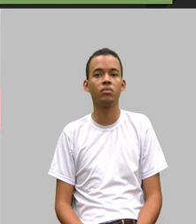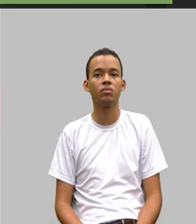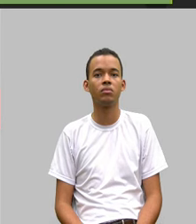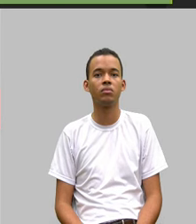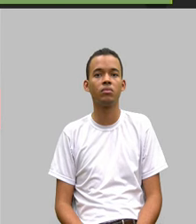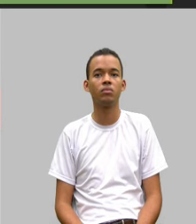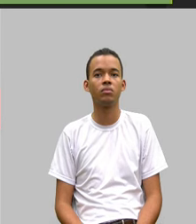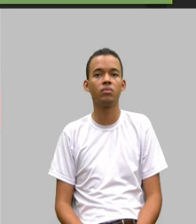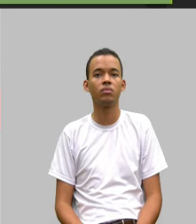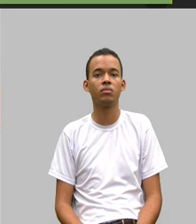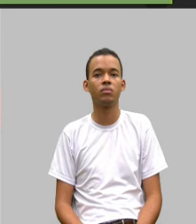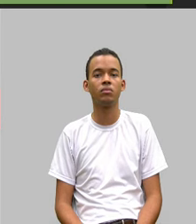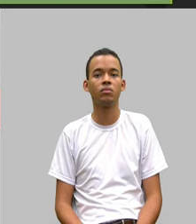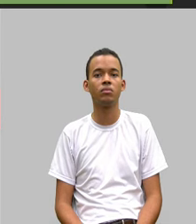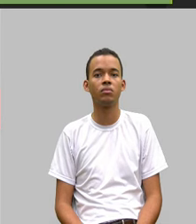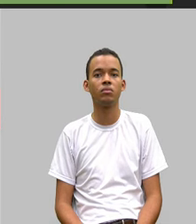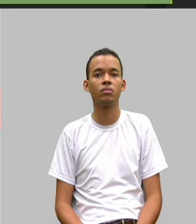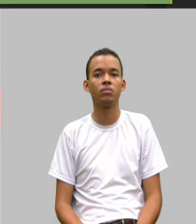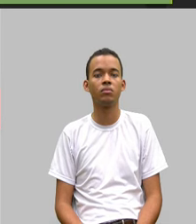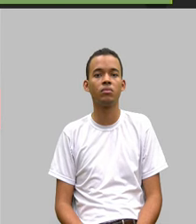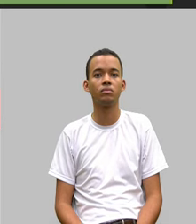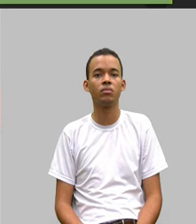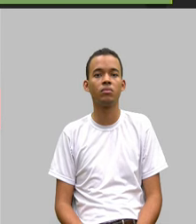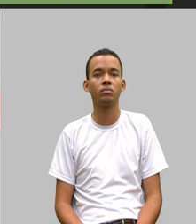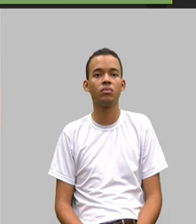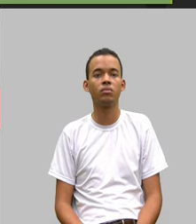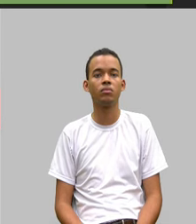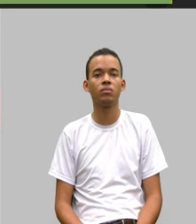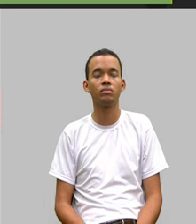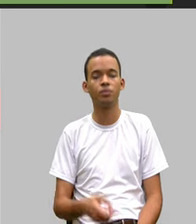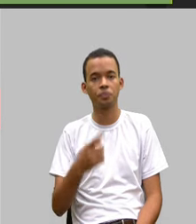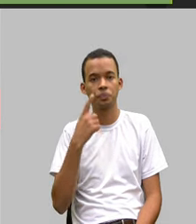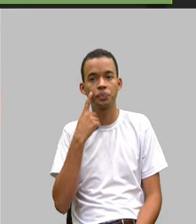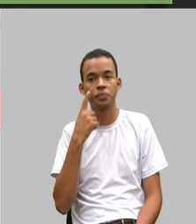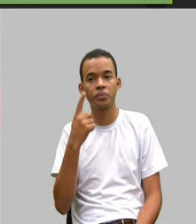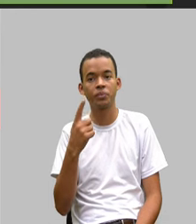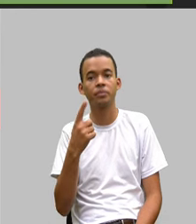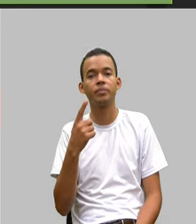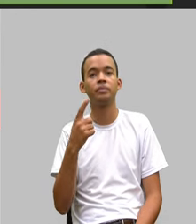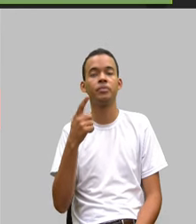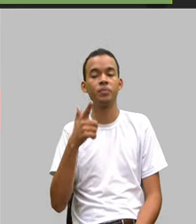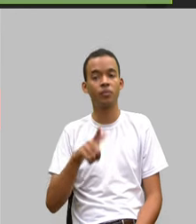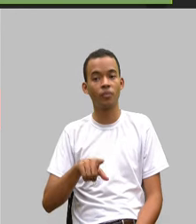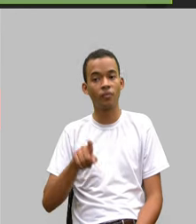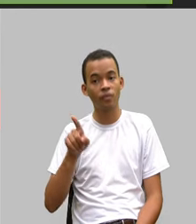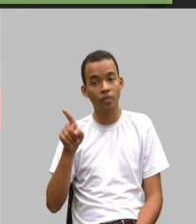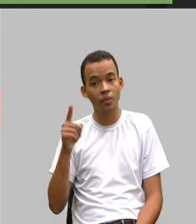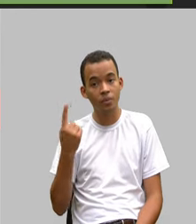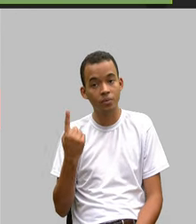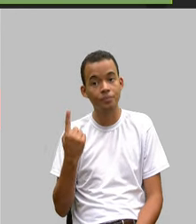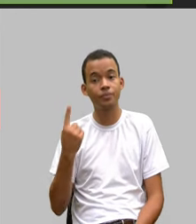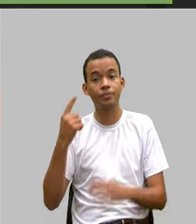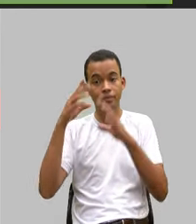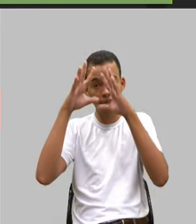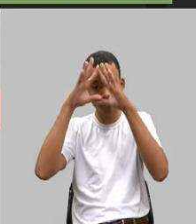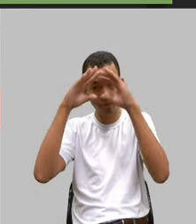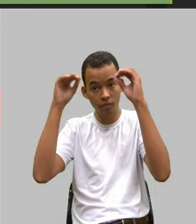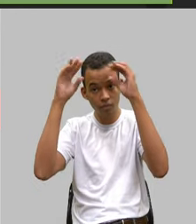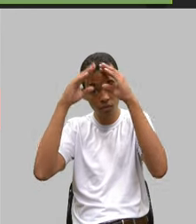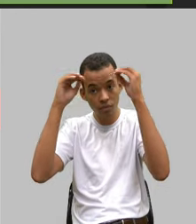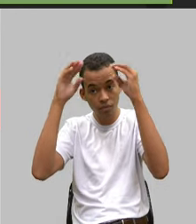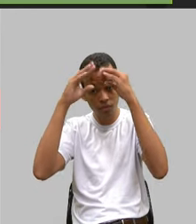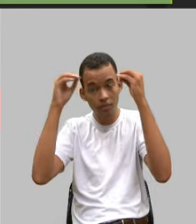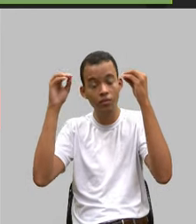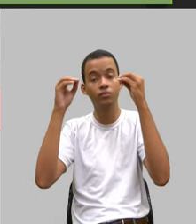abç então mais um caso né onde paciente com Alzheimer conseguiu ter aí uma resposta